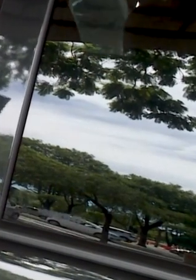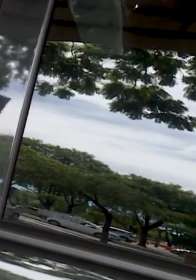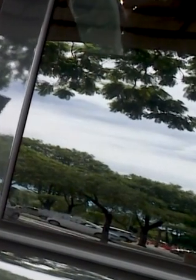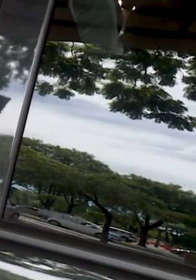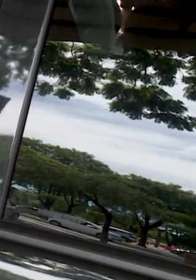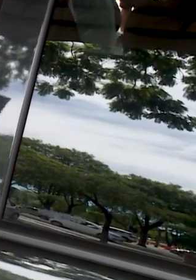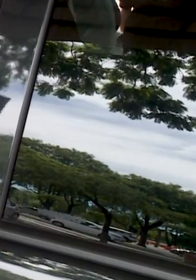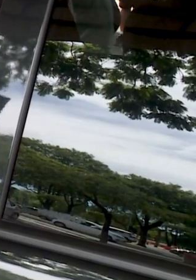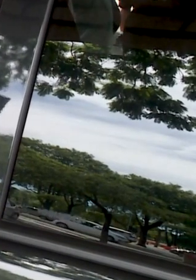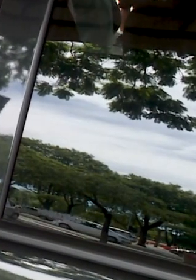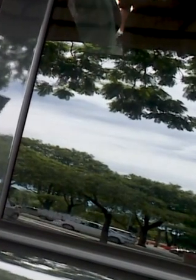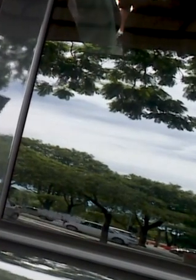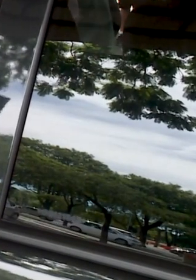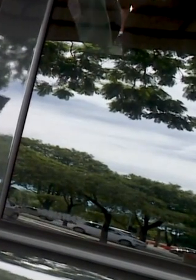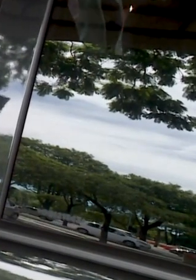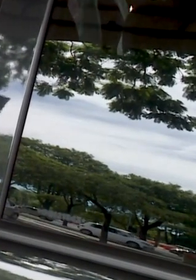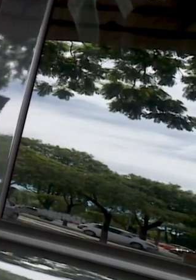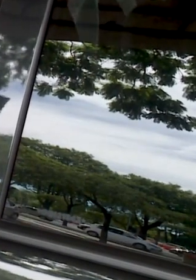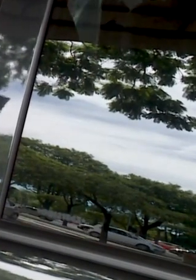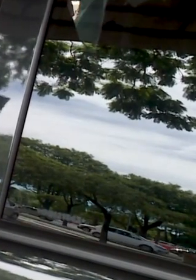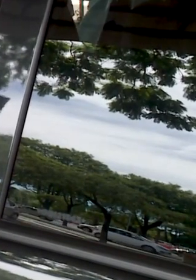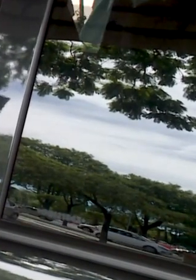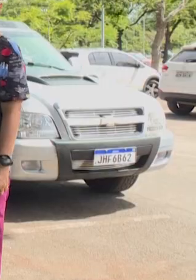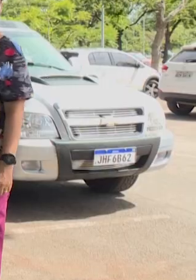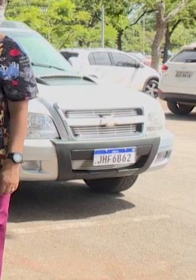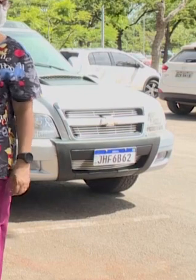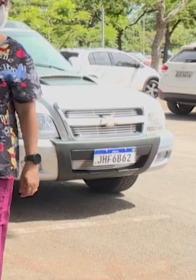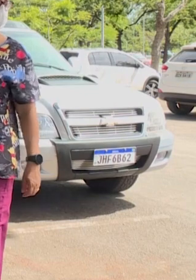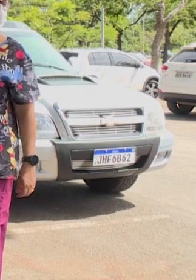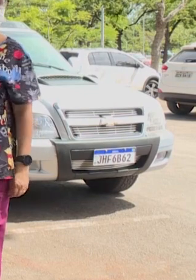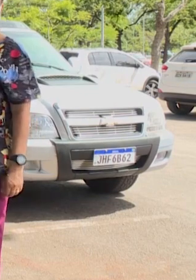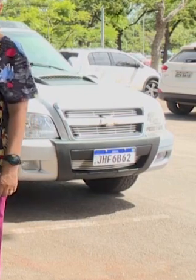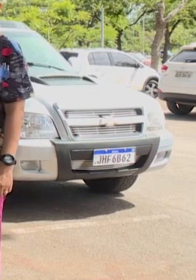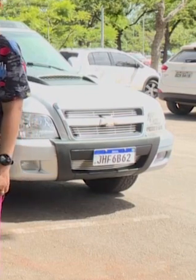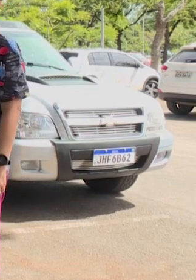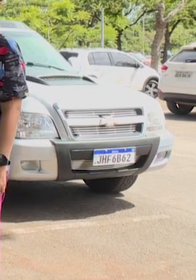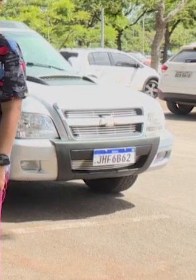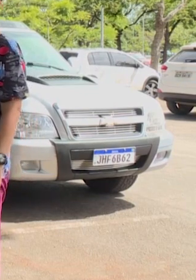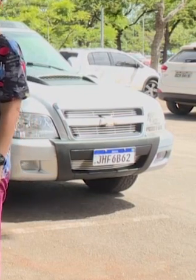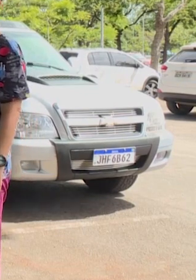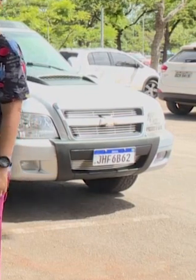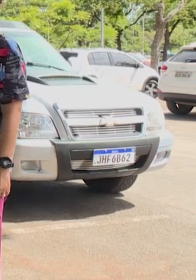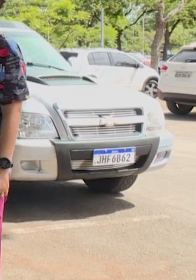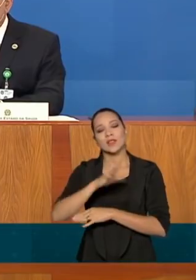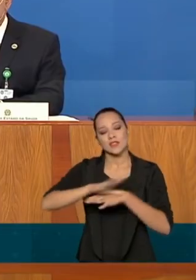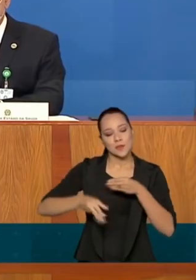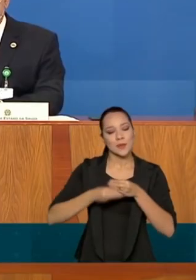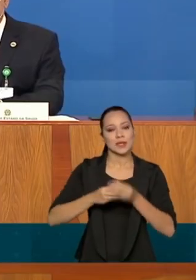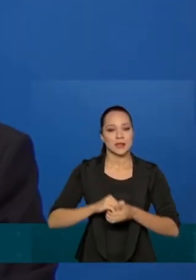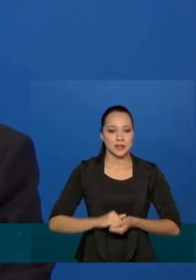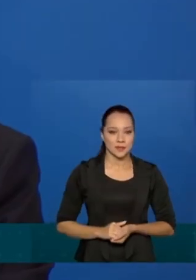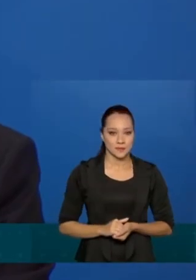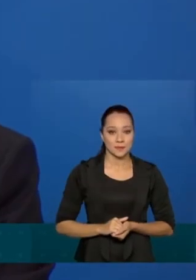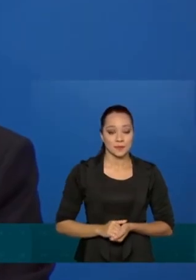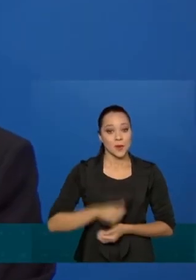revelam que trinta por cento das cidades do país ficaram sem estoque na semana passada para a segunda dose no domingo o ministro